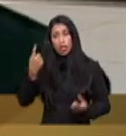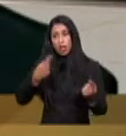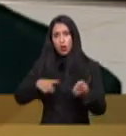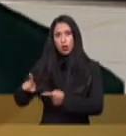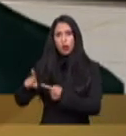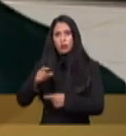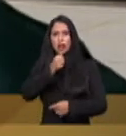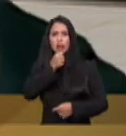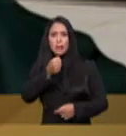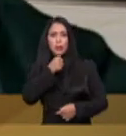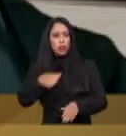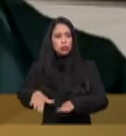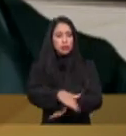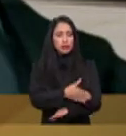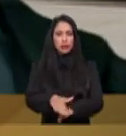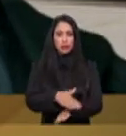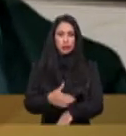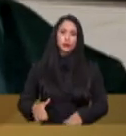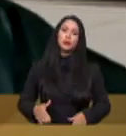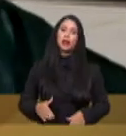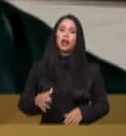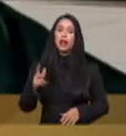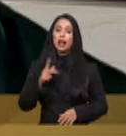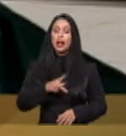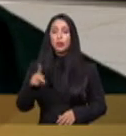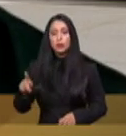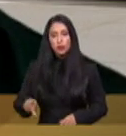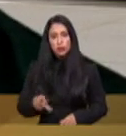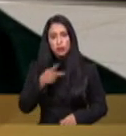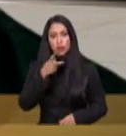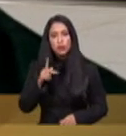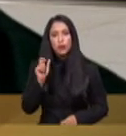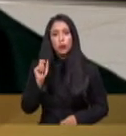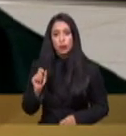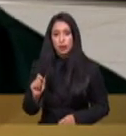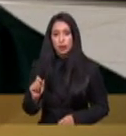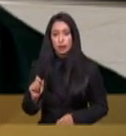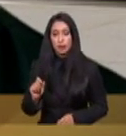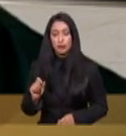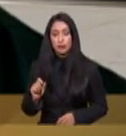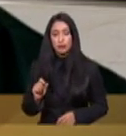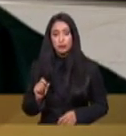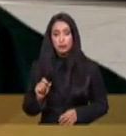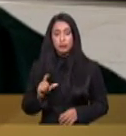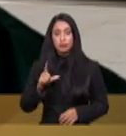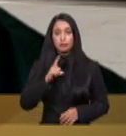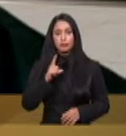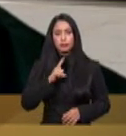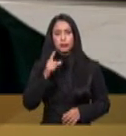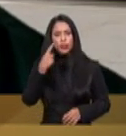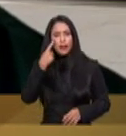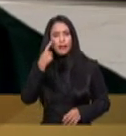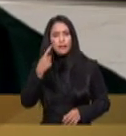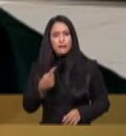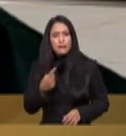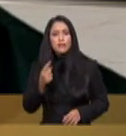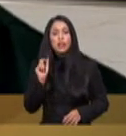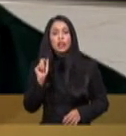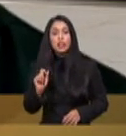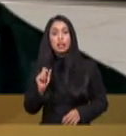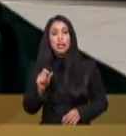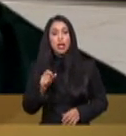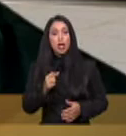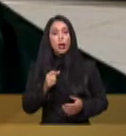rua. Disse a professora nessa entrevista, é um atalho cognitivo, quando começa a achar que